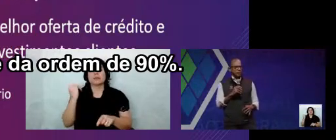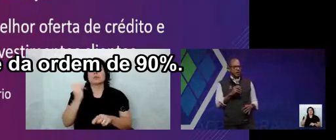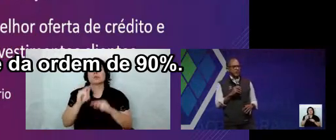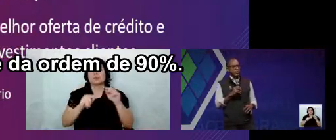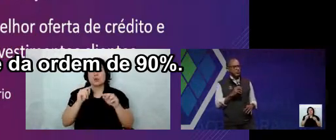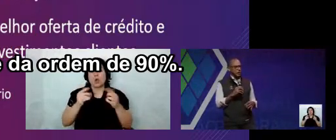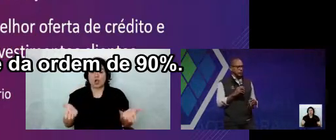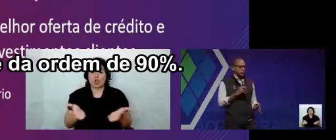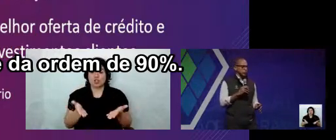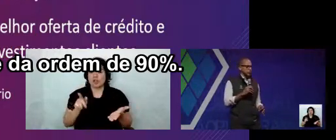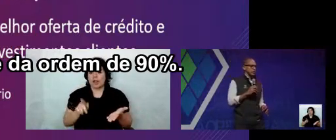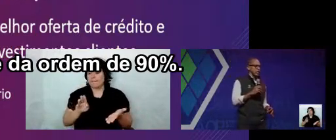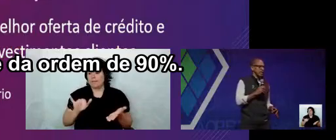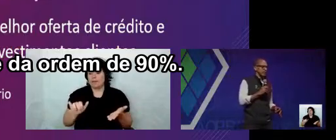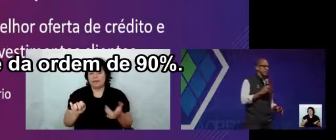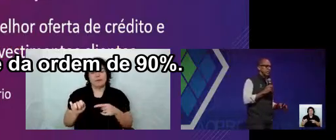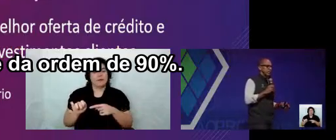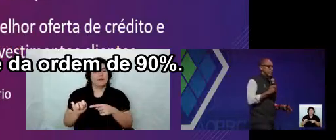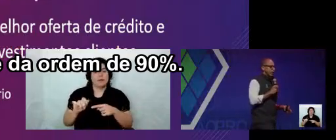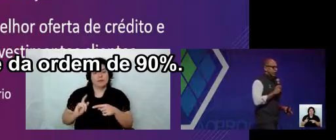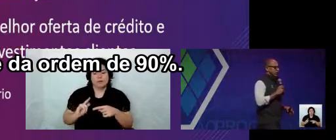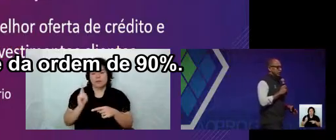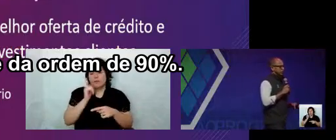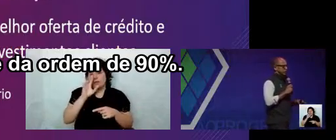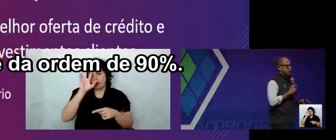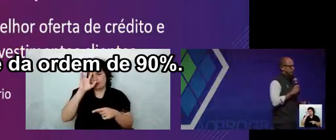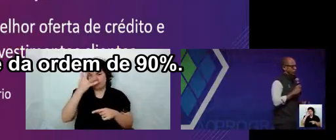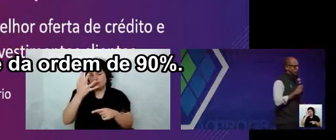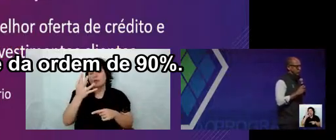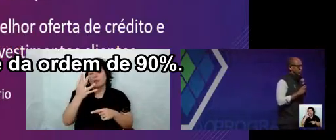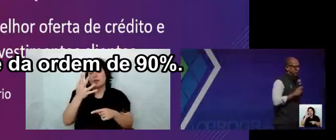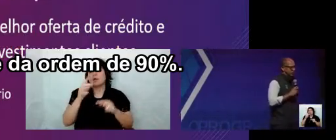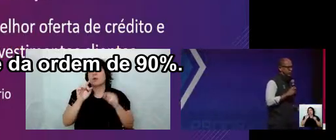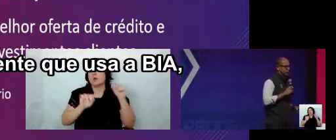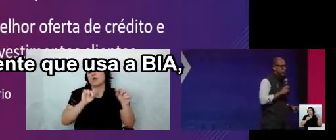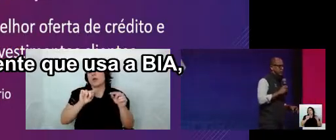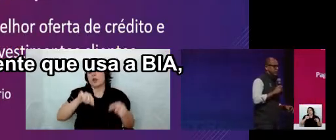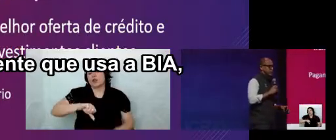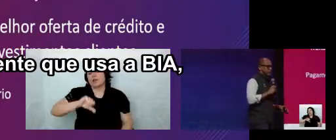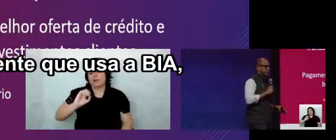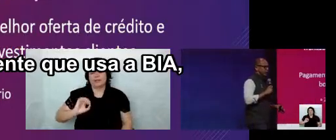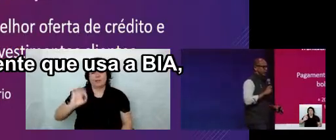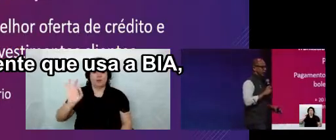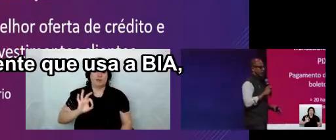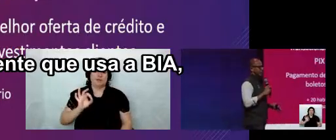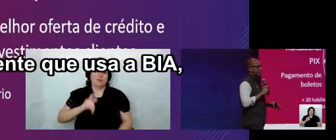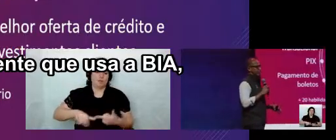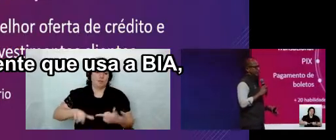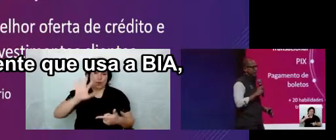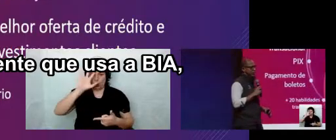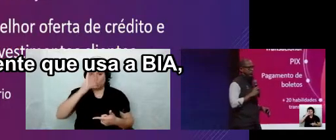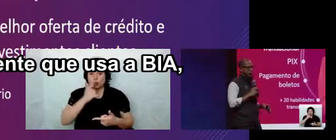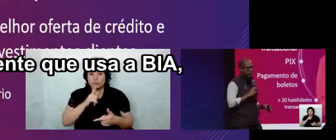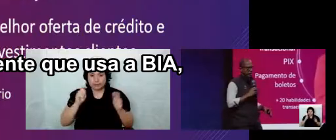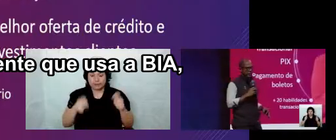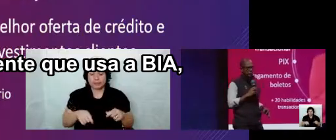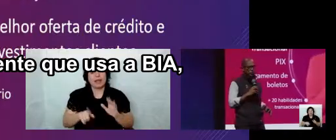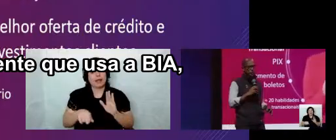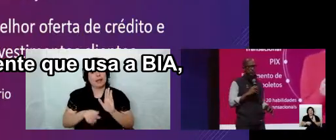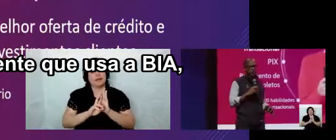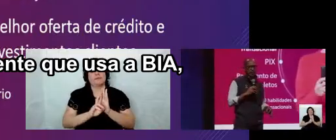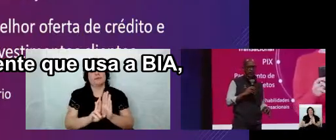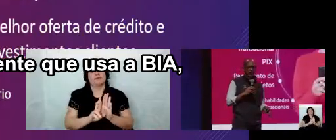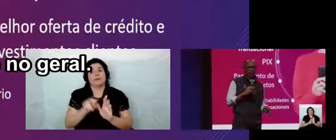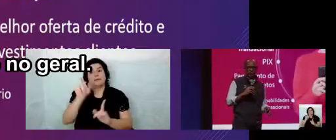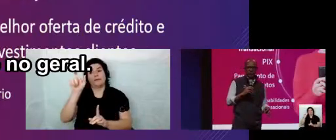hoje ela tem uma resolutividade da ordem de 90%. Então, aqui ela representa hoje o cliente